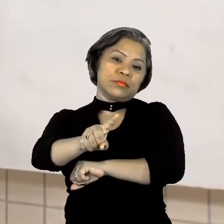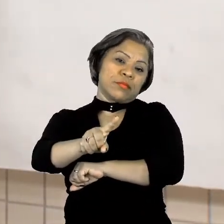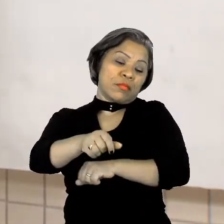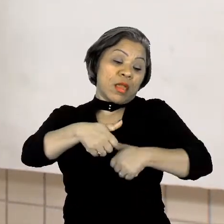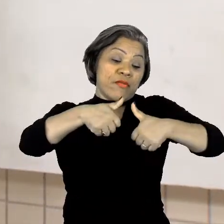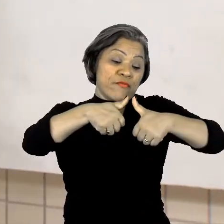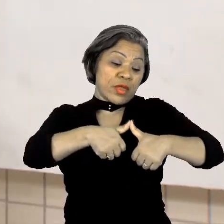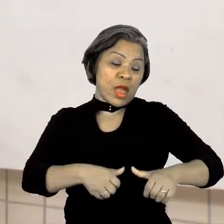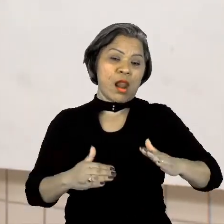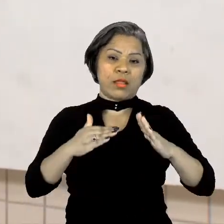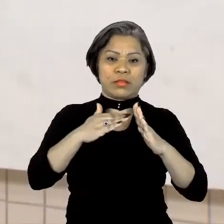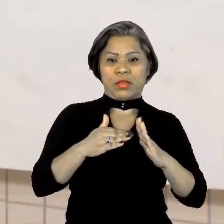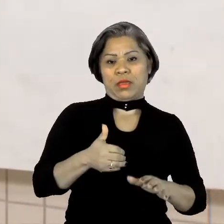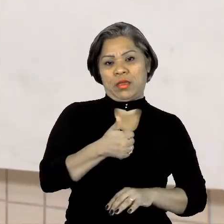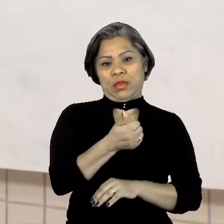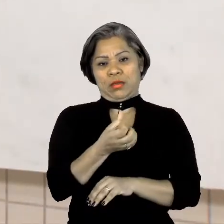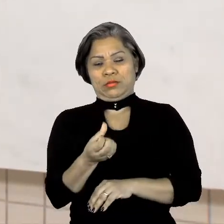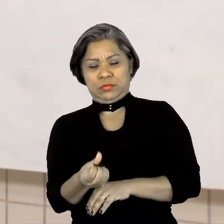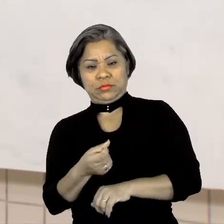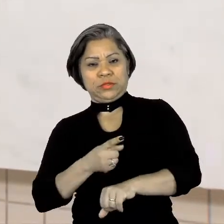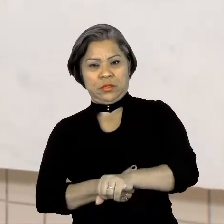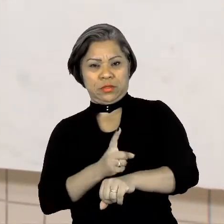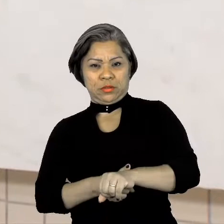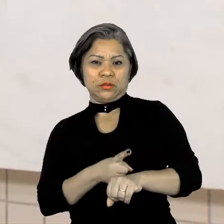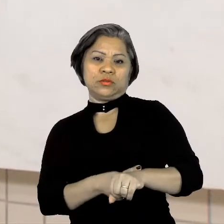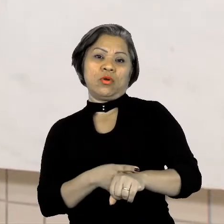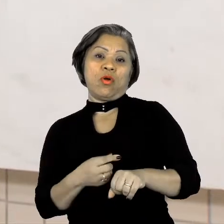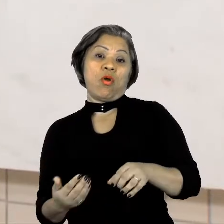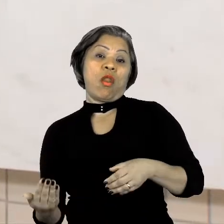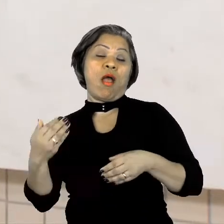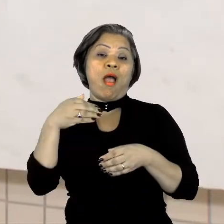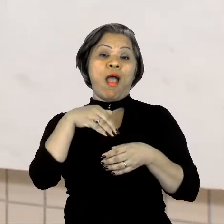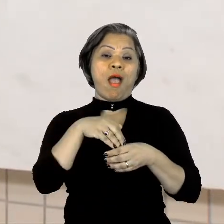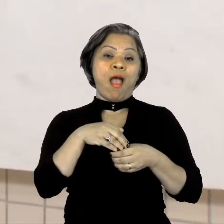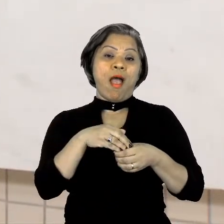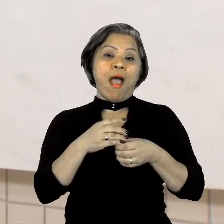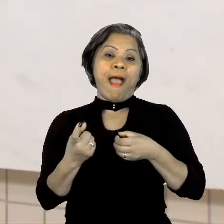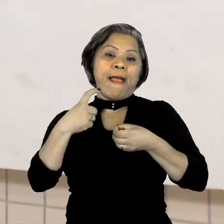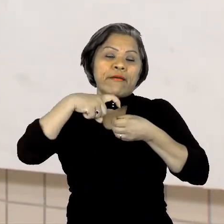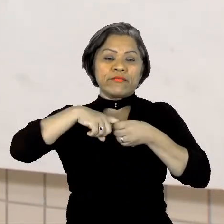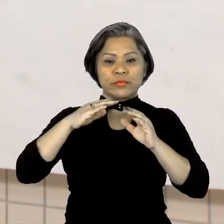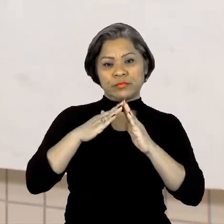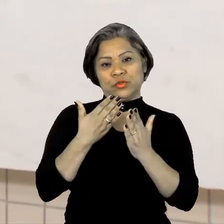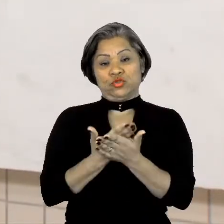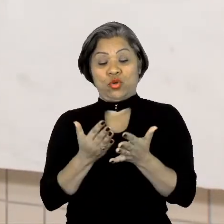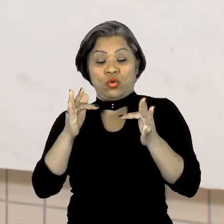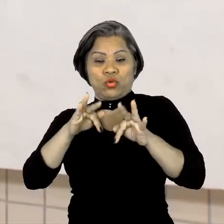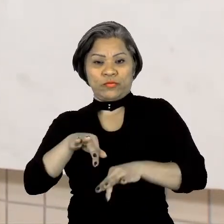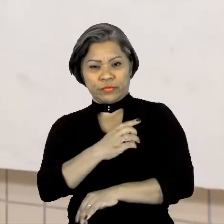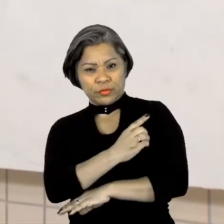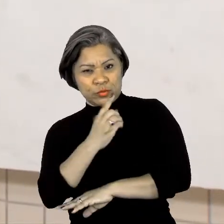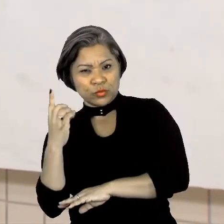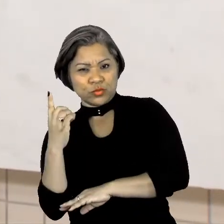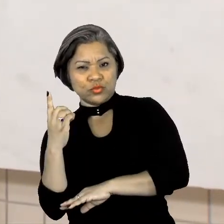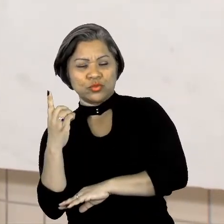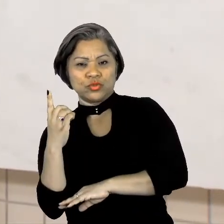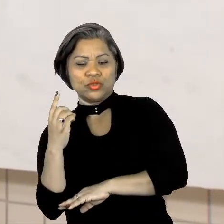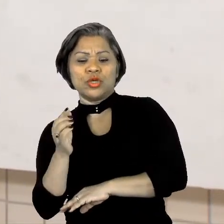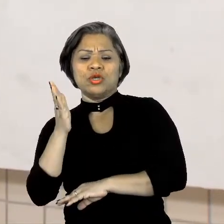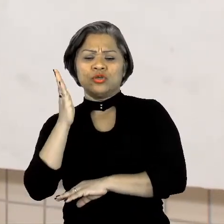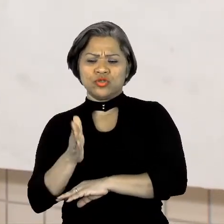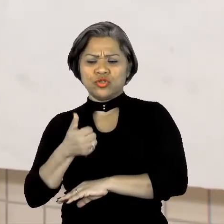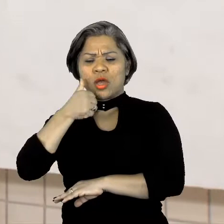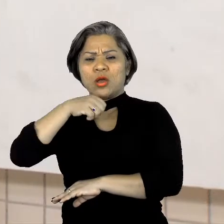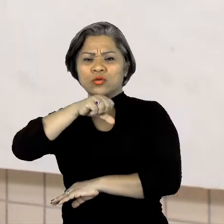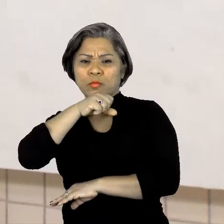até às 16 horas e eles retornaram para a escola ao final lá do dia, e lá já estavam os